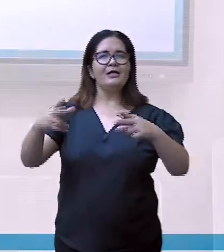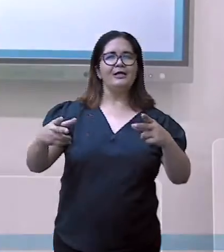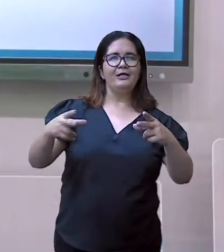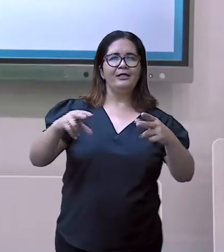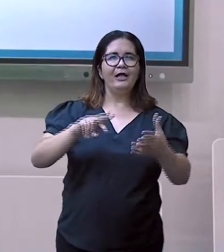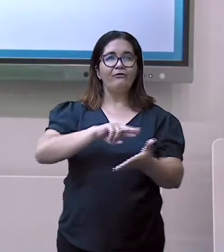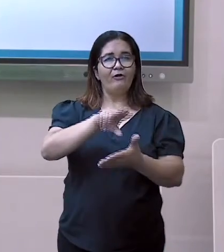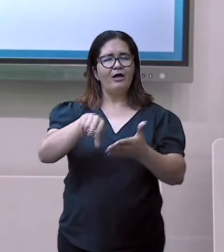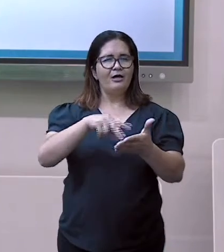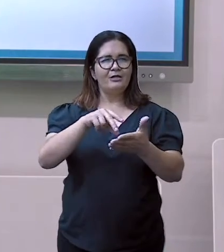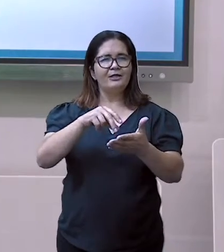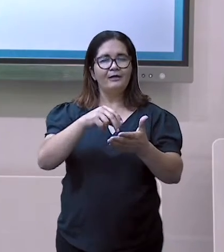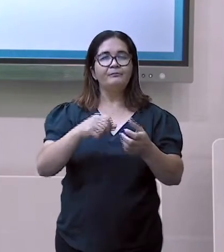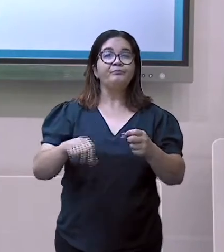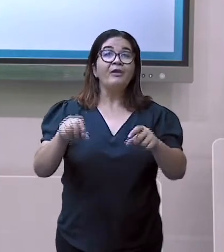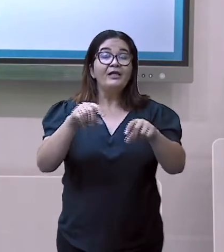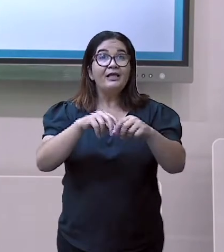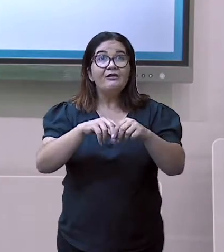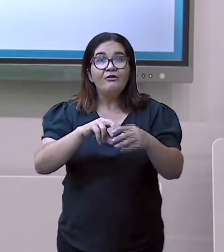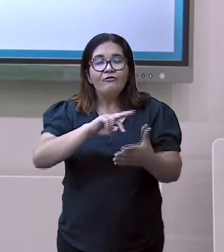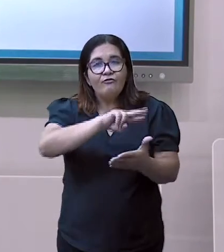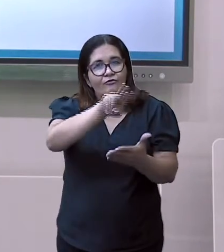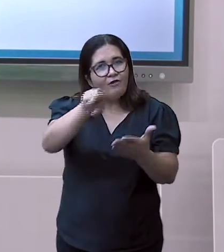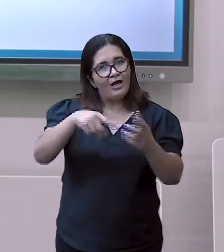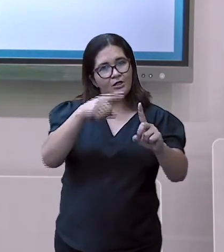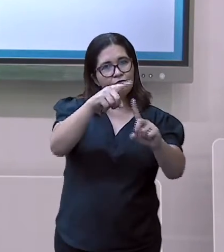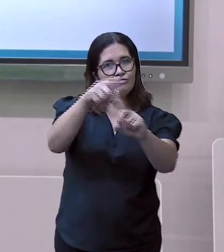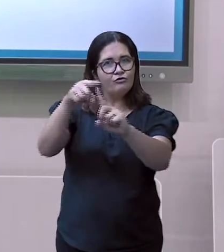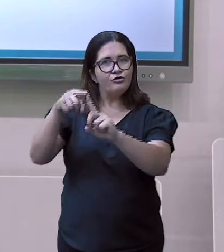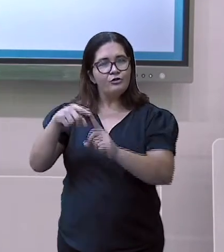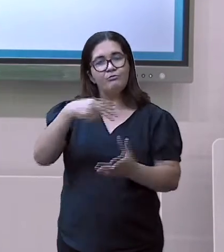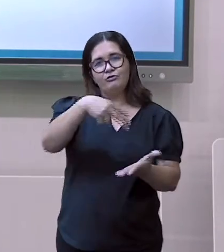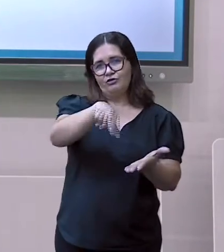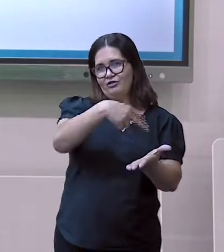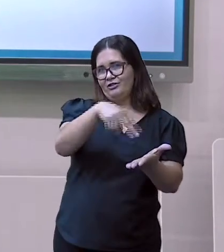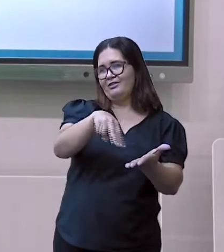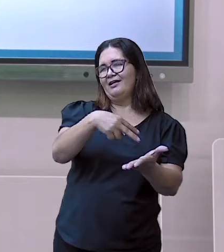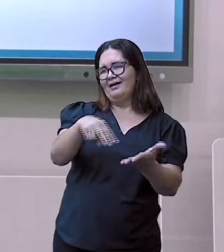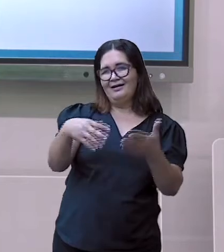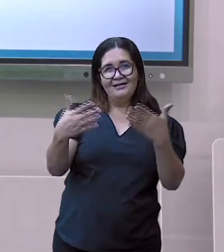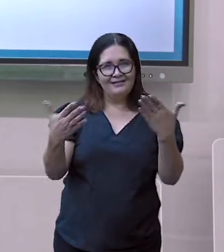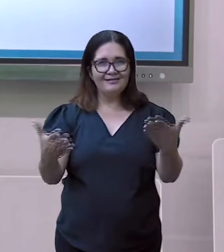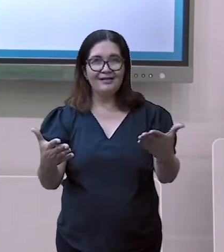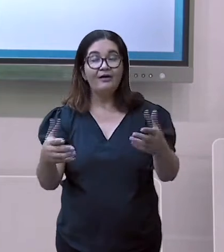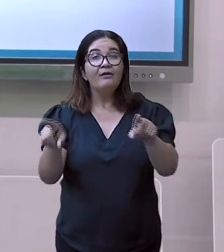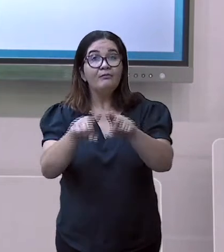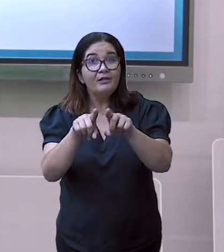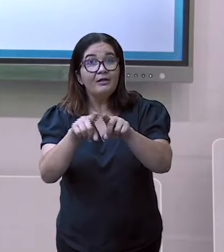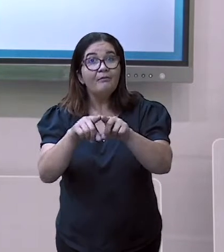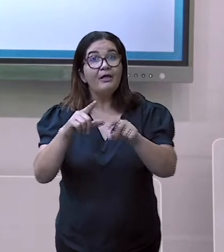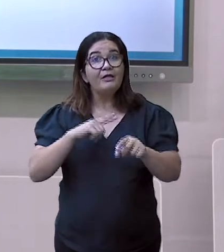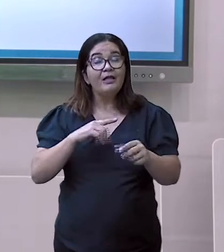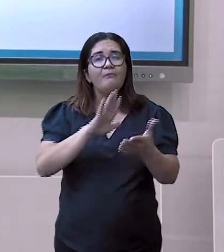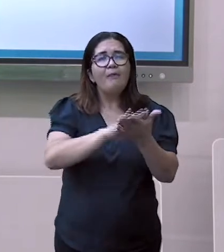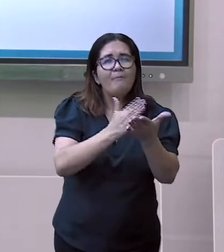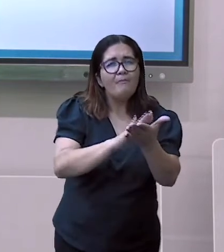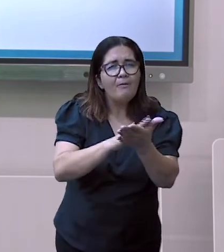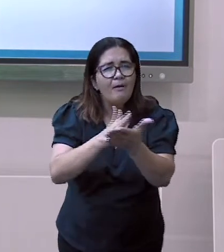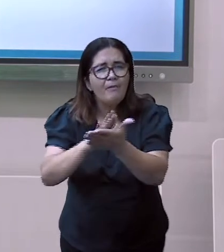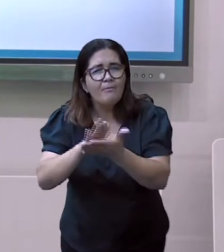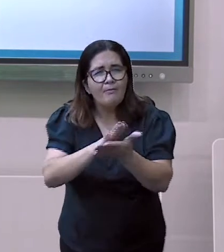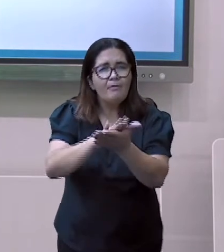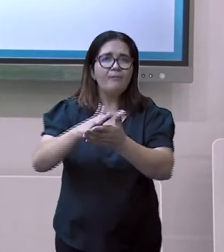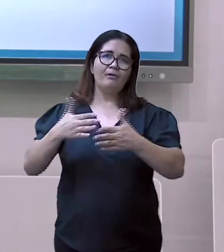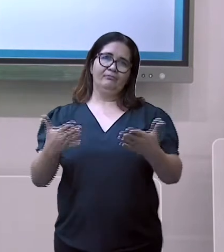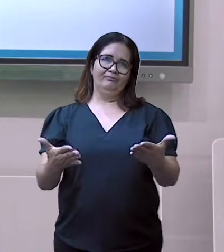o forró, a folia de reis, a festa junina, as procissões e o